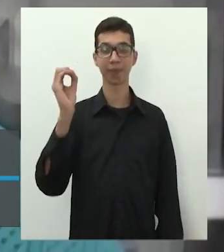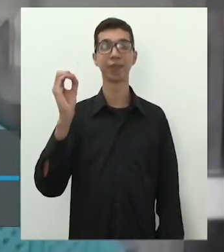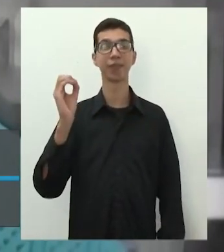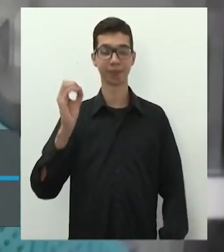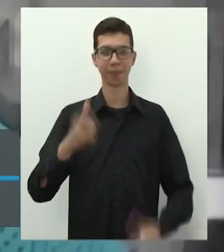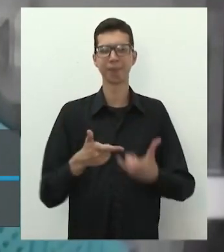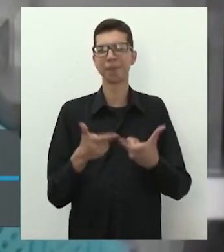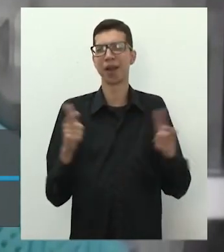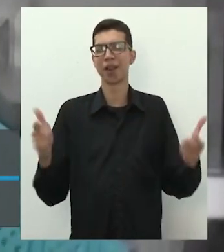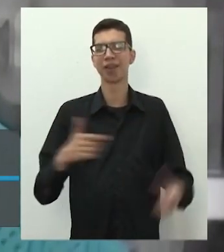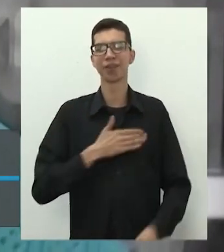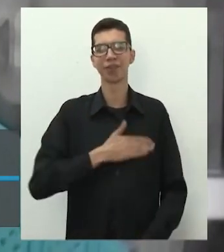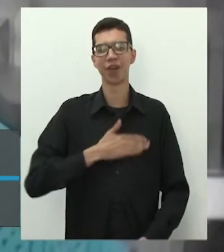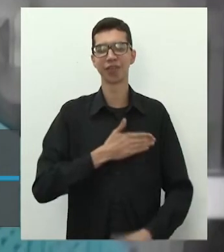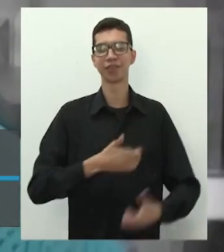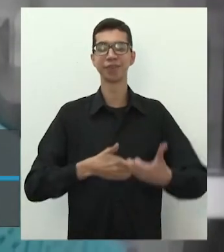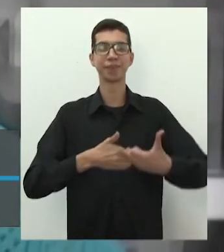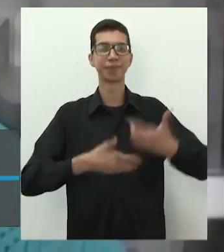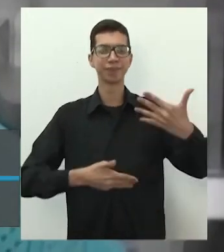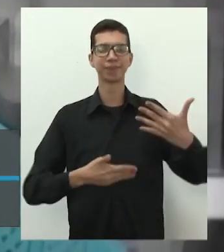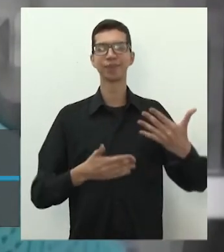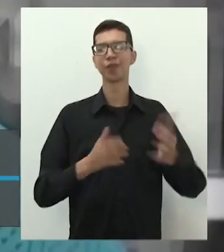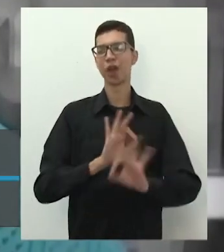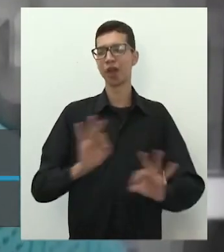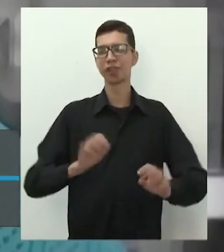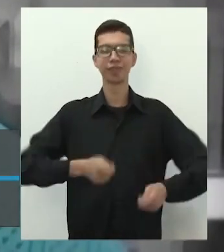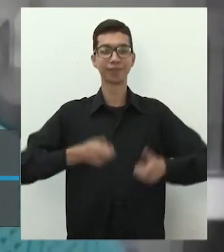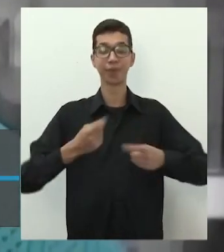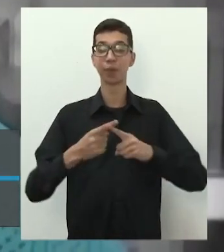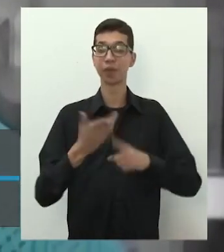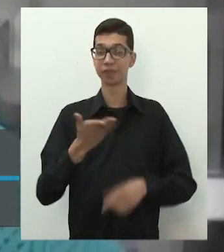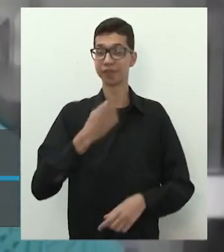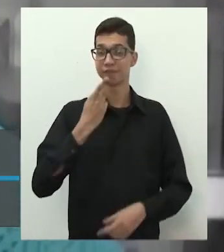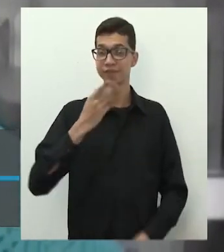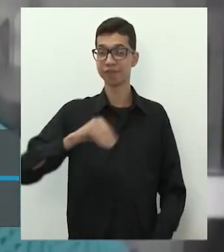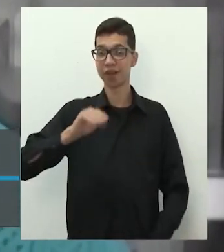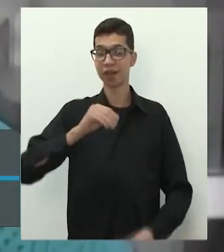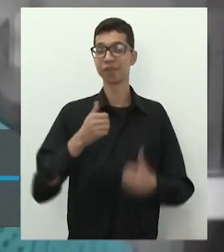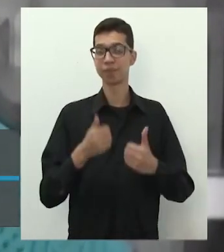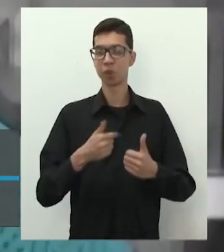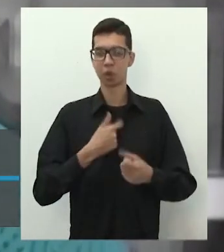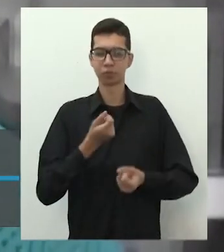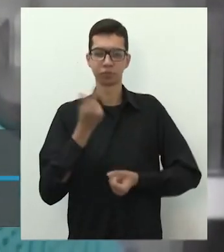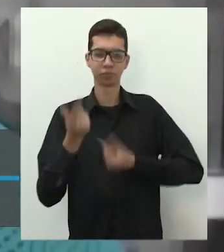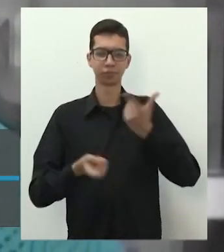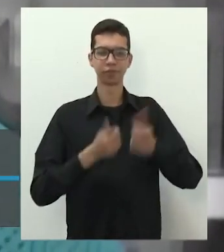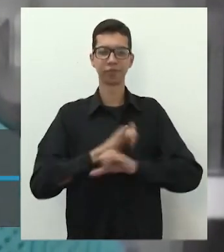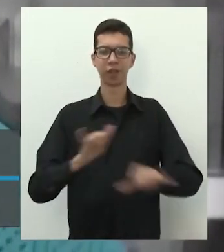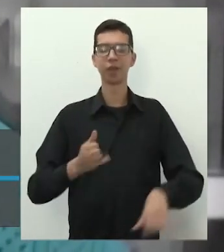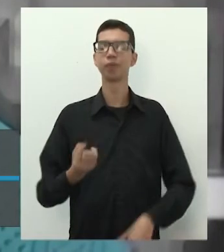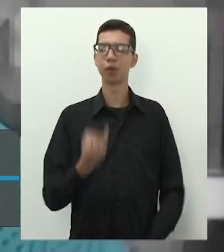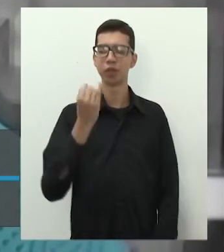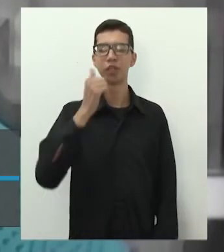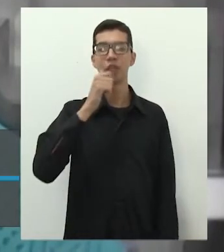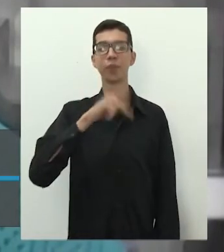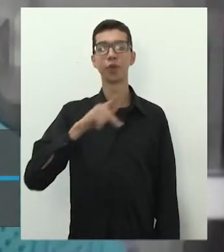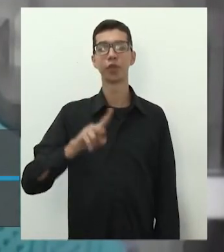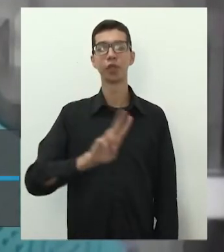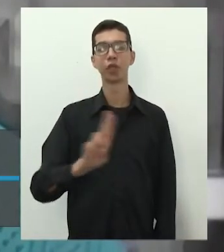sobrou a gente aqui, vamos conversar. Não, estamos super conectados, muita gente junto